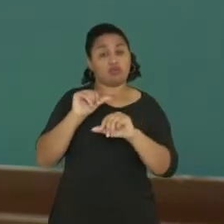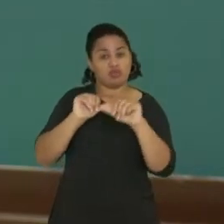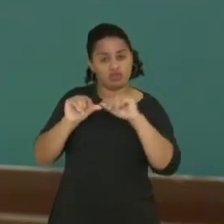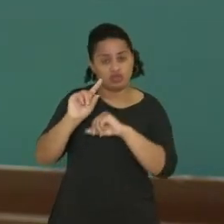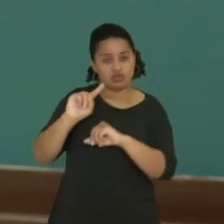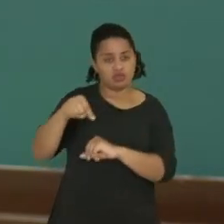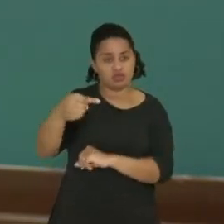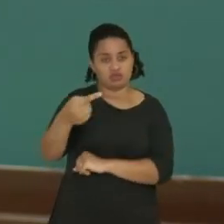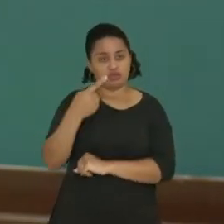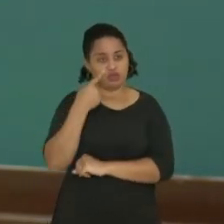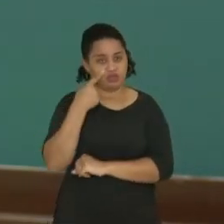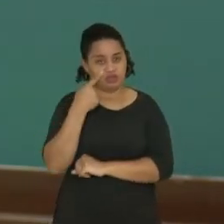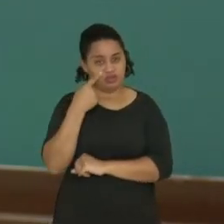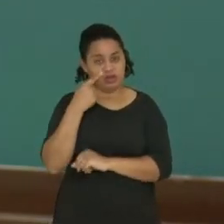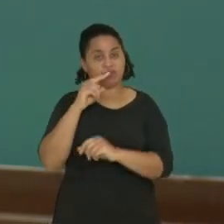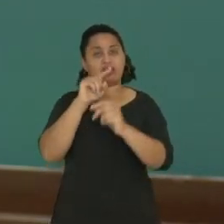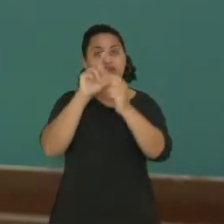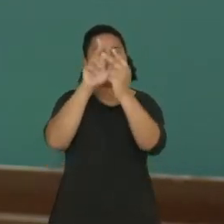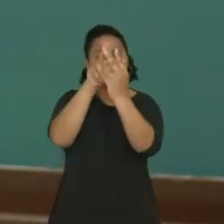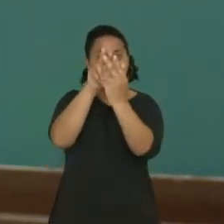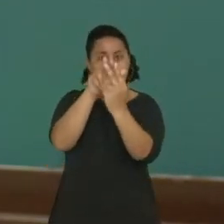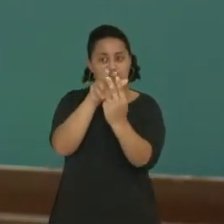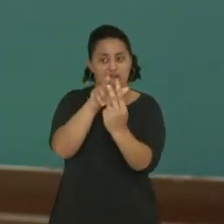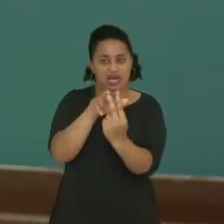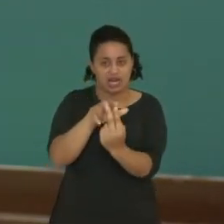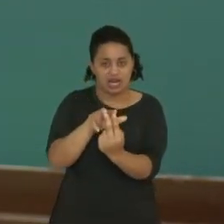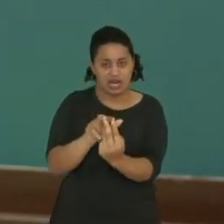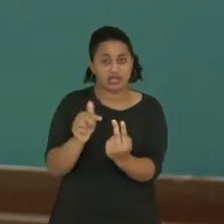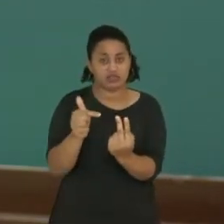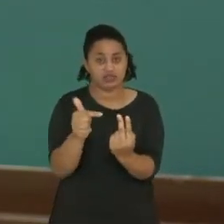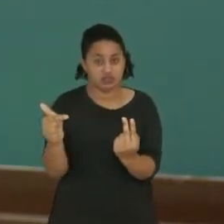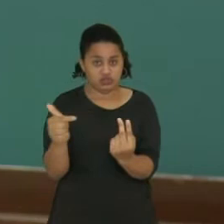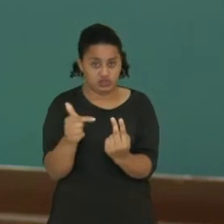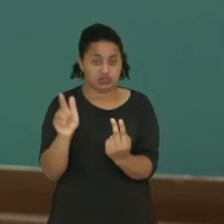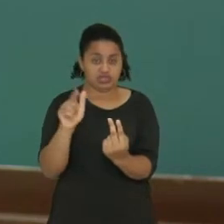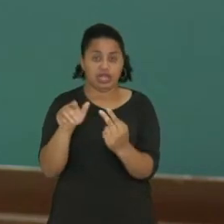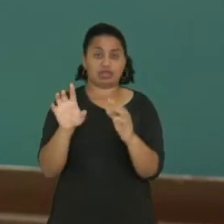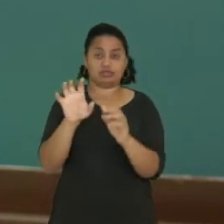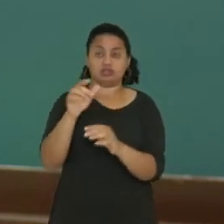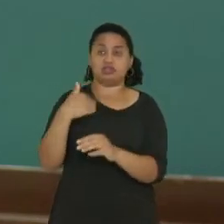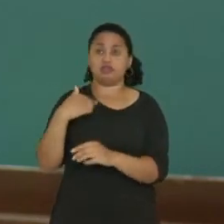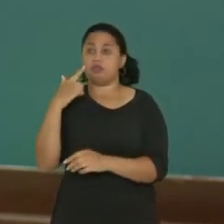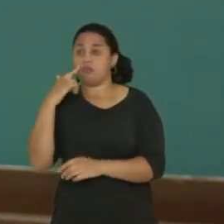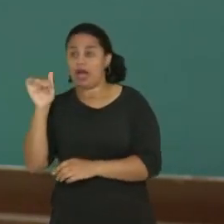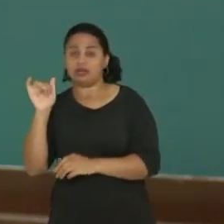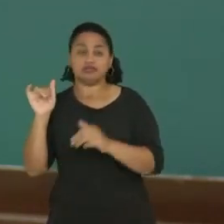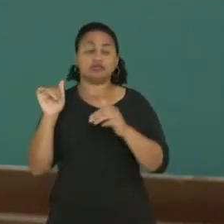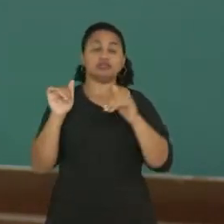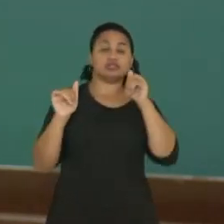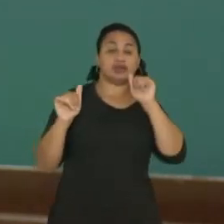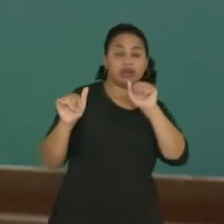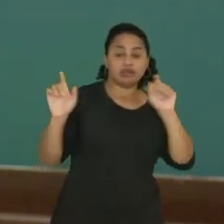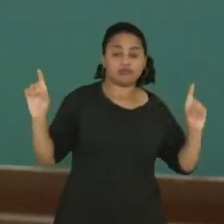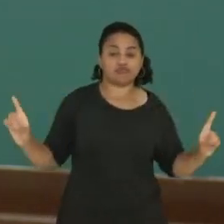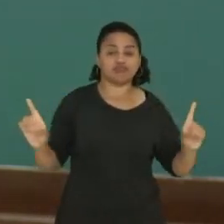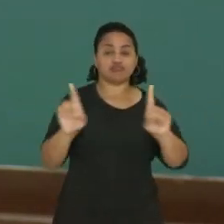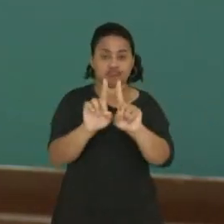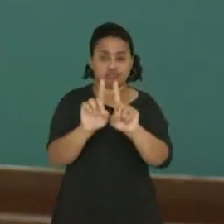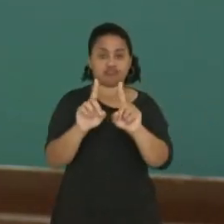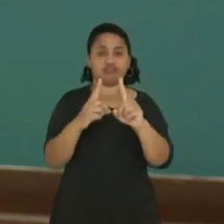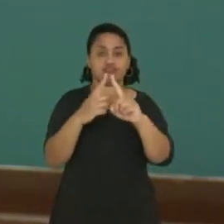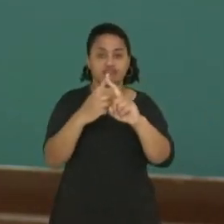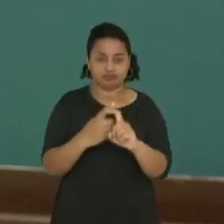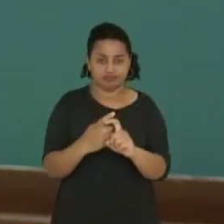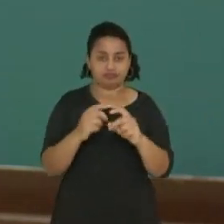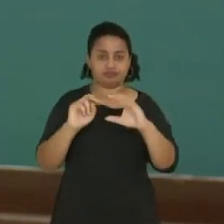o 22 a gente vai receber essa informação, um cromossomo do pai e um cromossomo da mãe. E o que a gente pode observar? Que